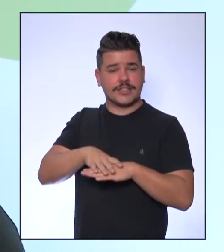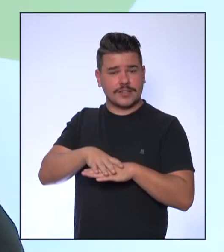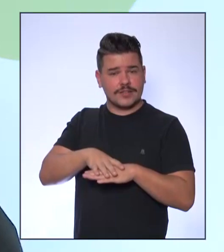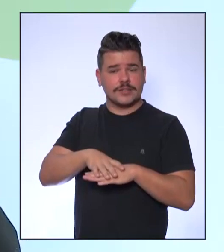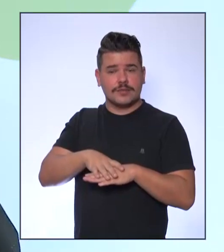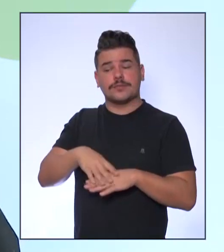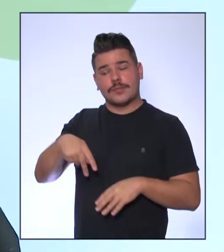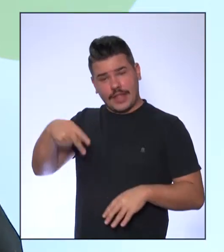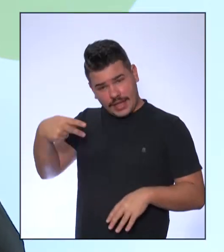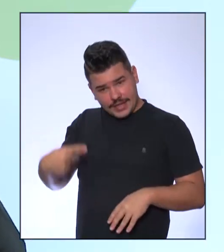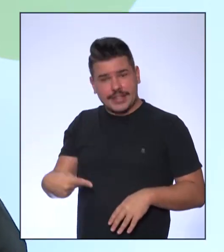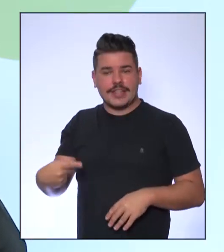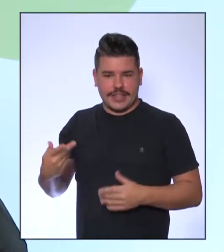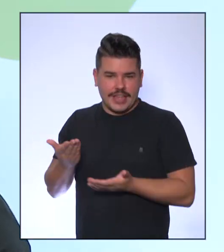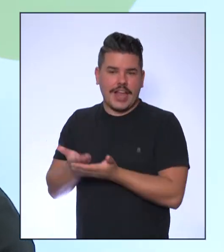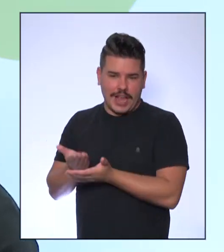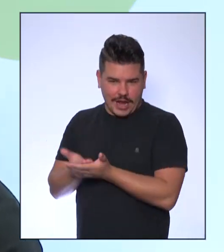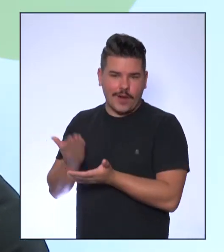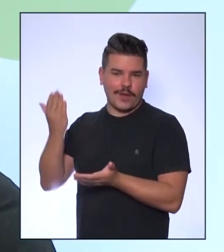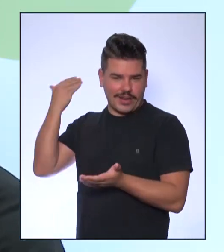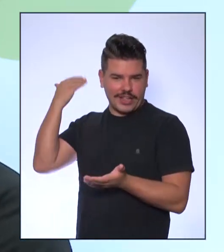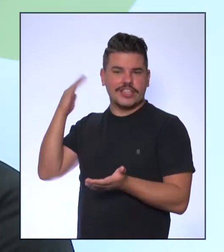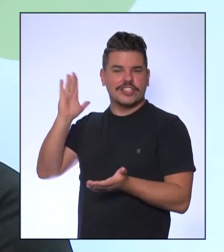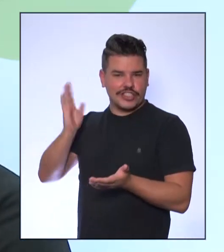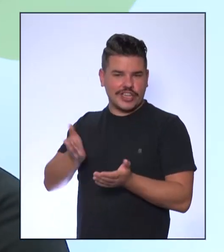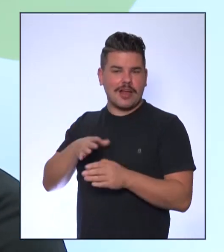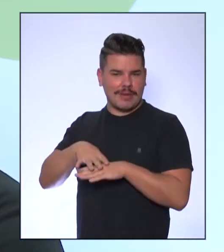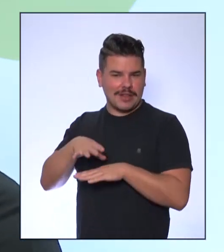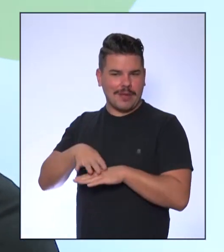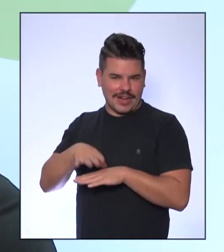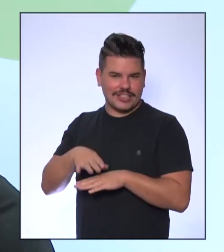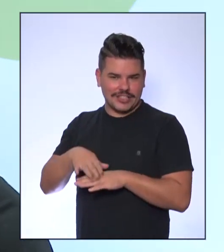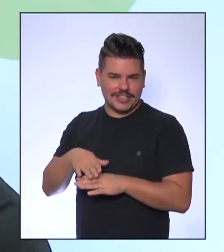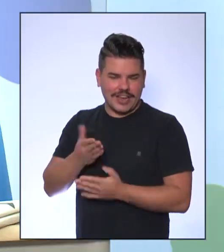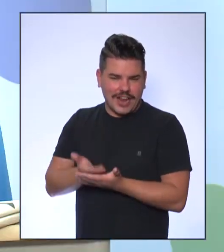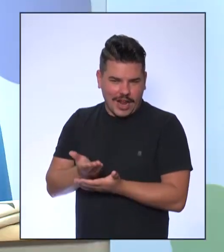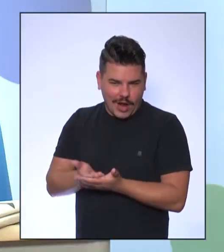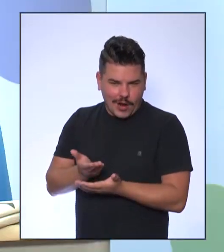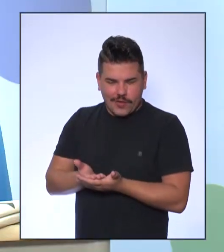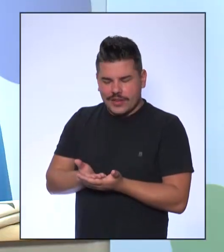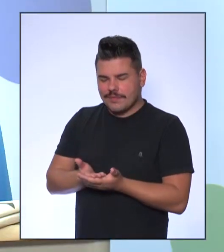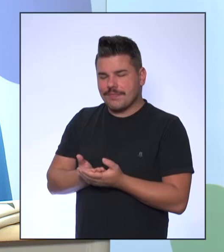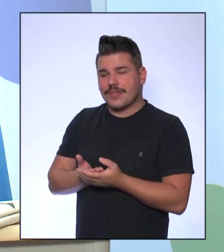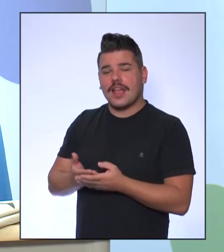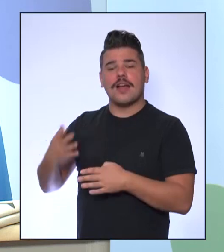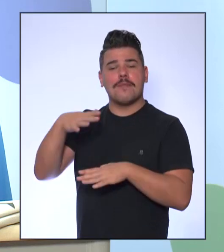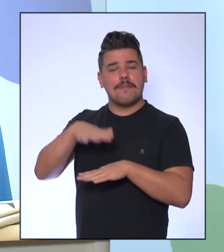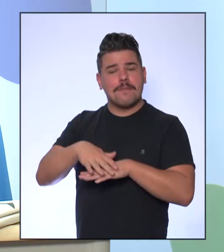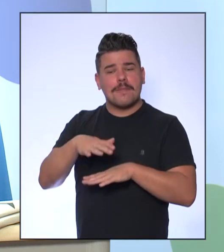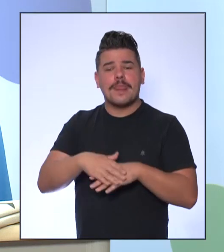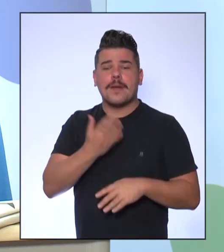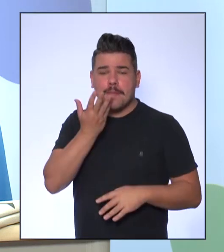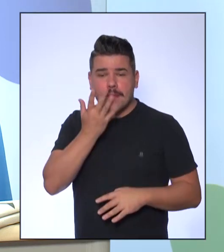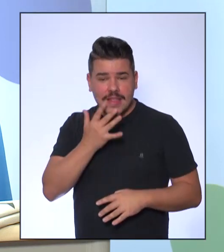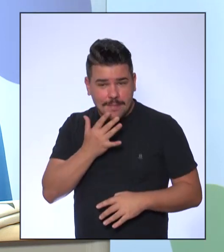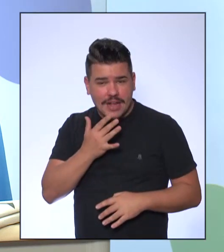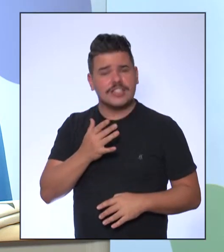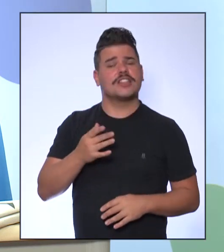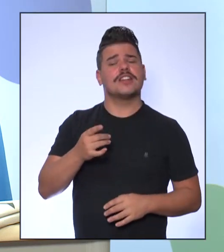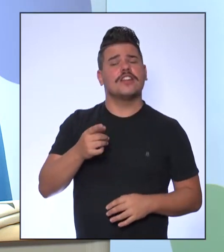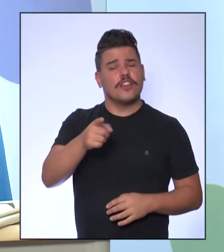e aqui a gente teve aqui uma aula de matemática um pouco antes, né? Na matemática, você